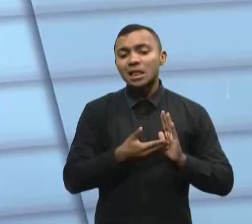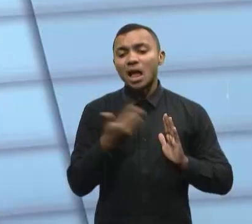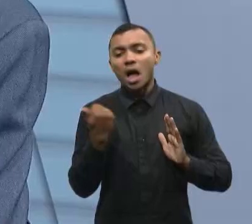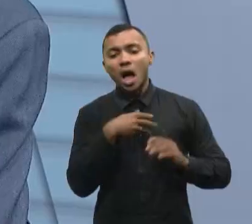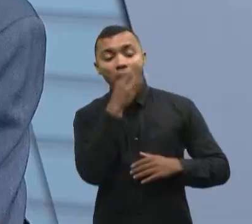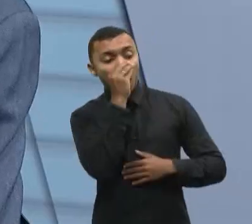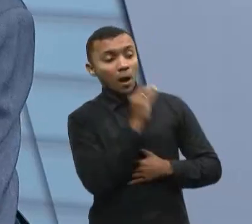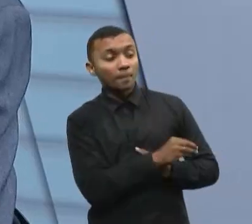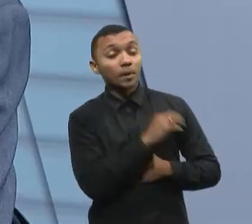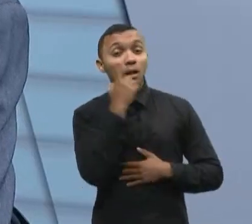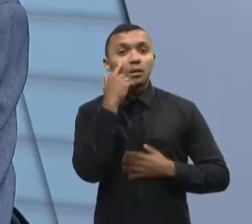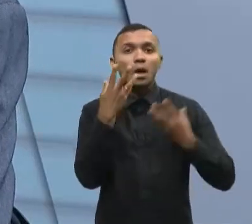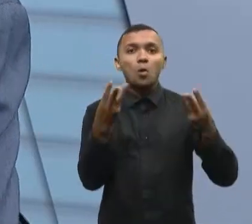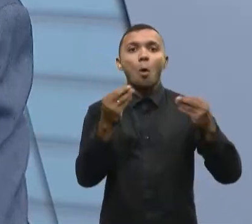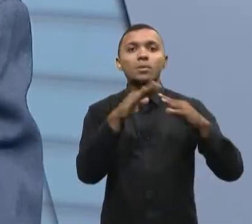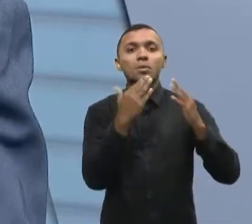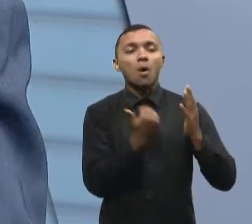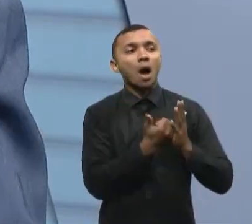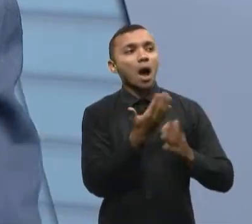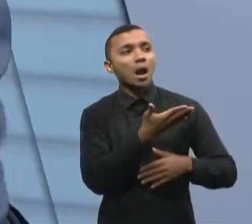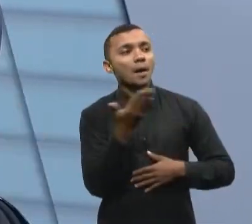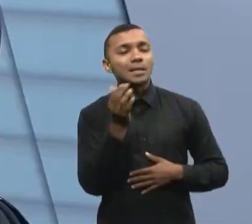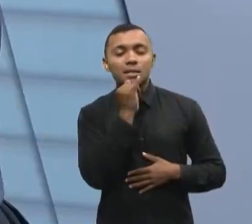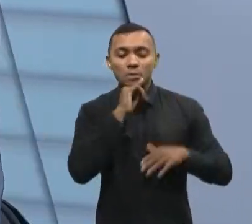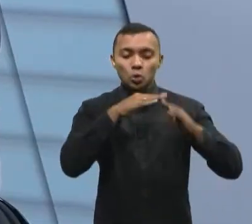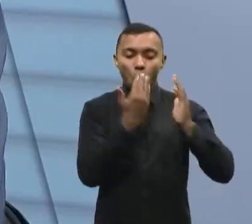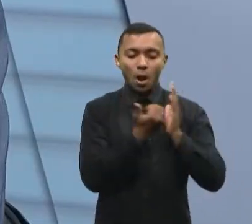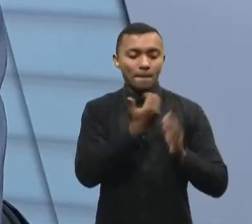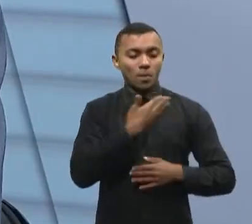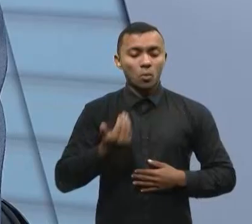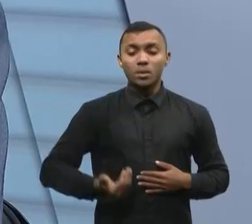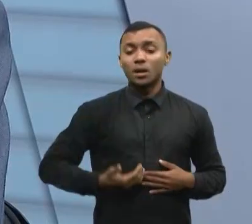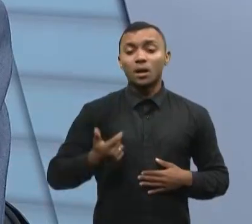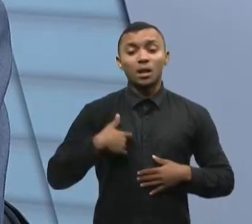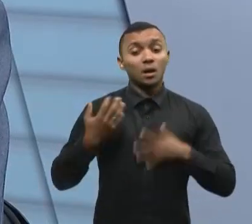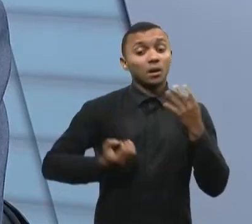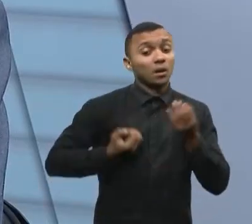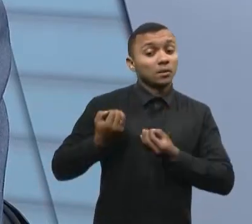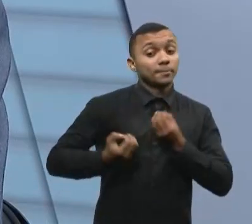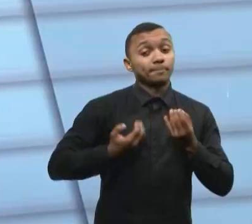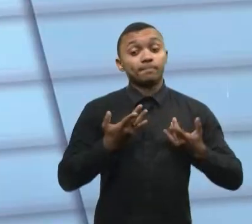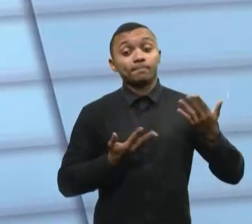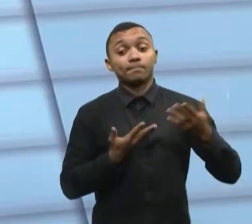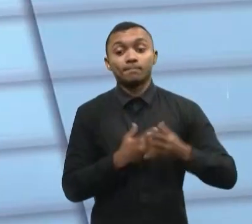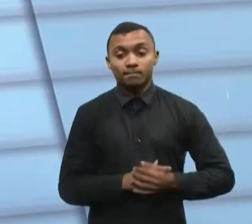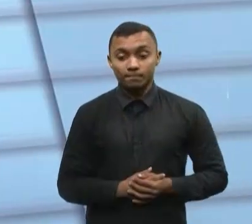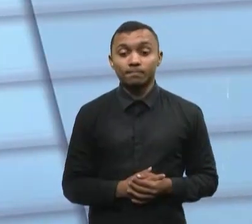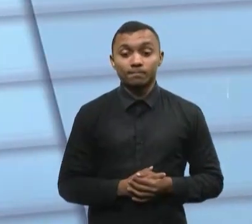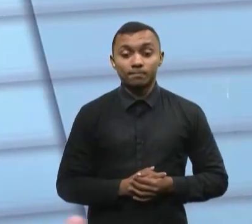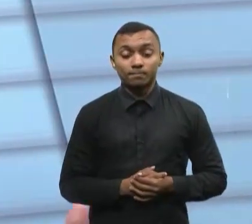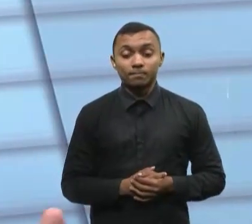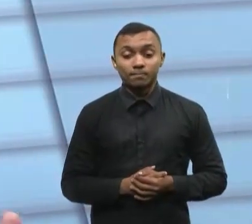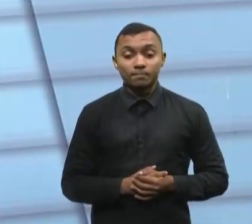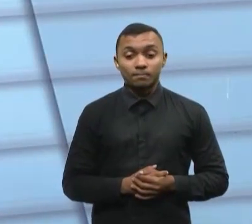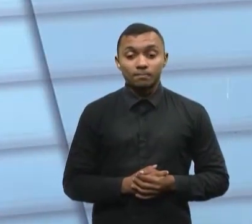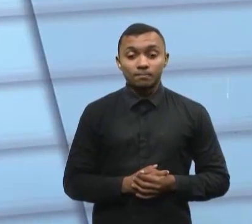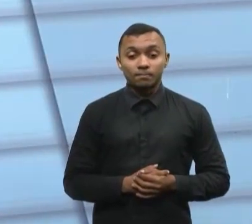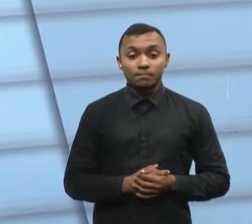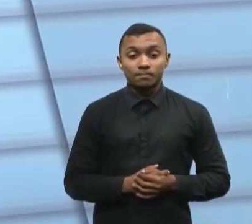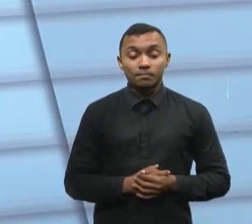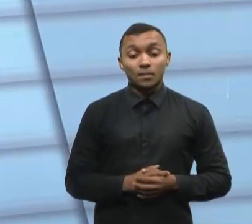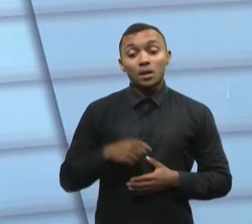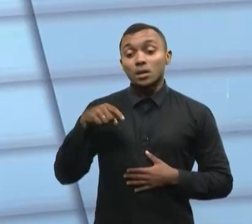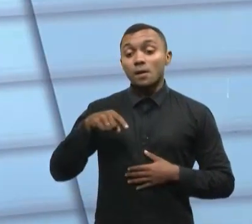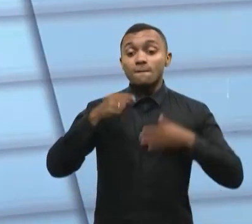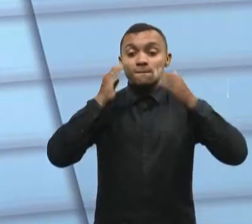que a escola, hoje, a escola pública está tratando isso? Sim. Em termos de neuropediatra, nosso foco acaba